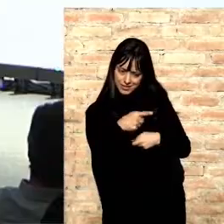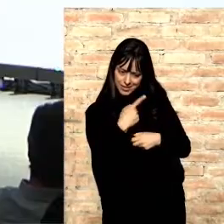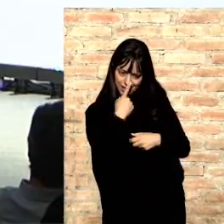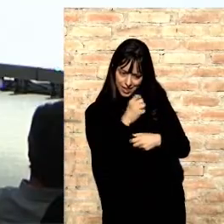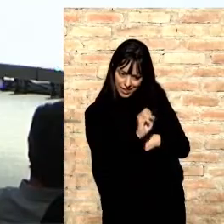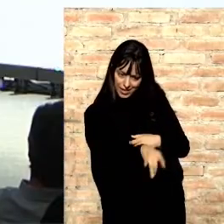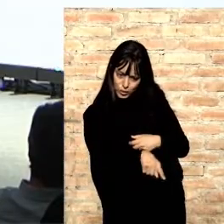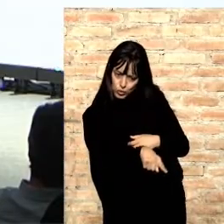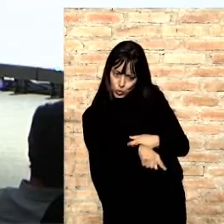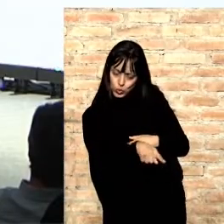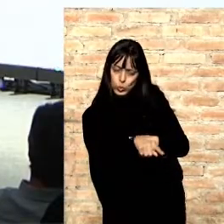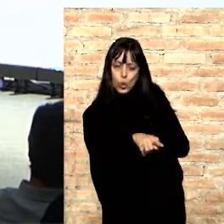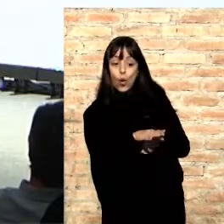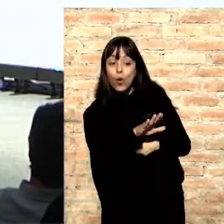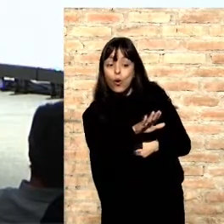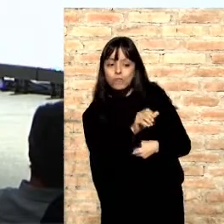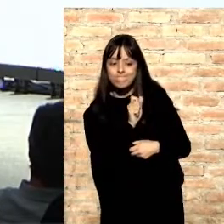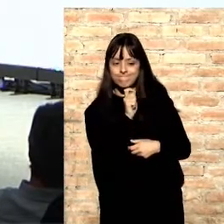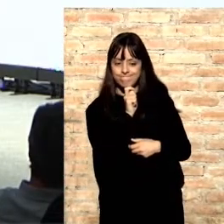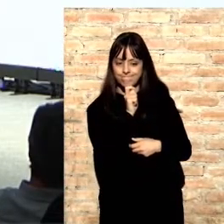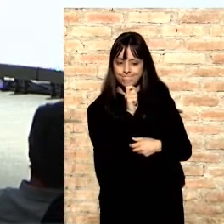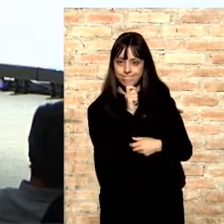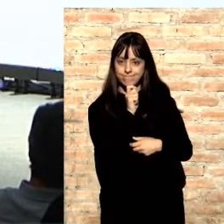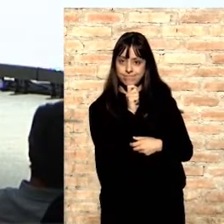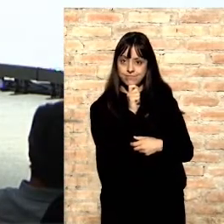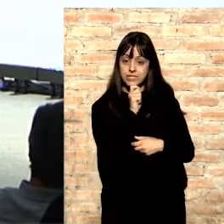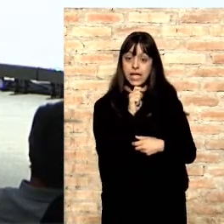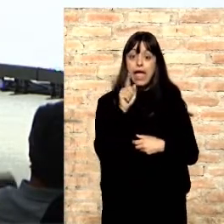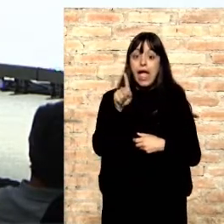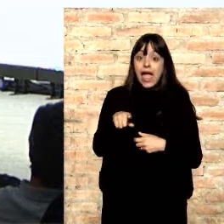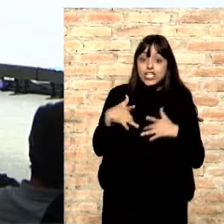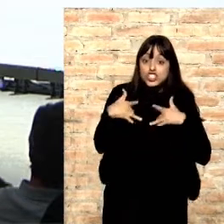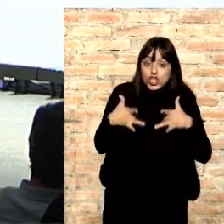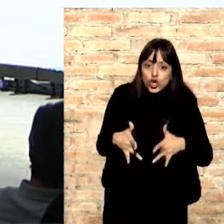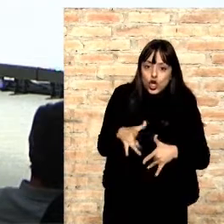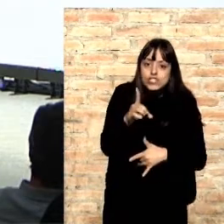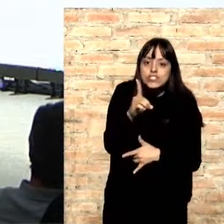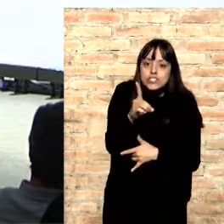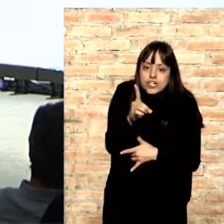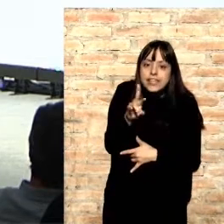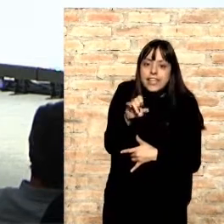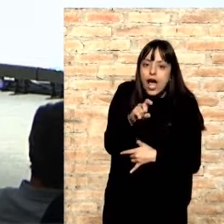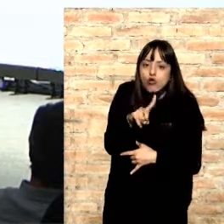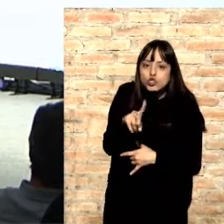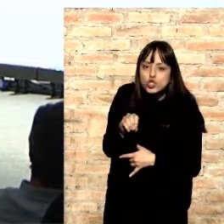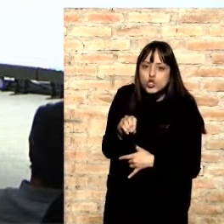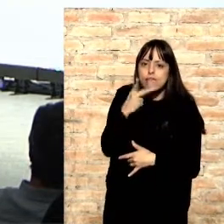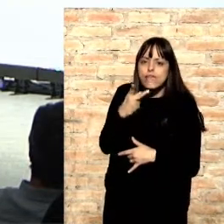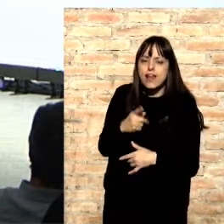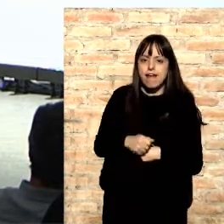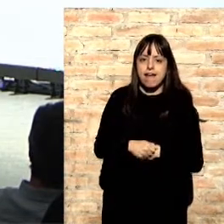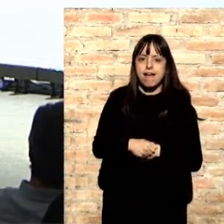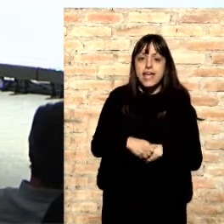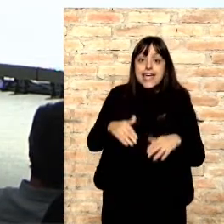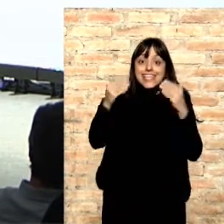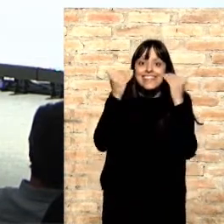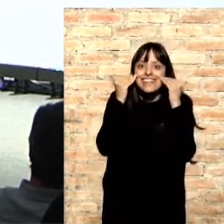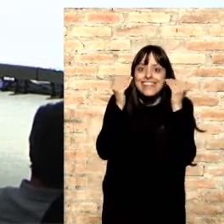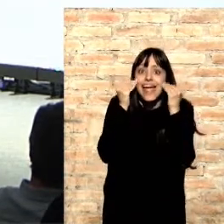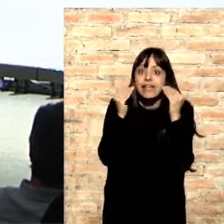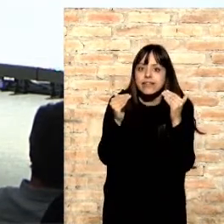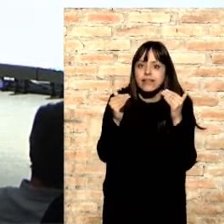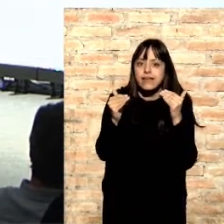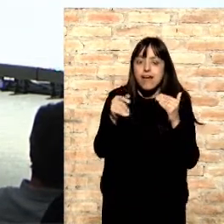e falar generoso é o drauzio varella que maravilha falando aquilo compreenda compreenda a